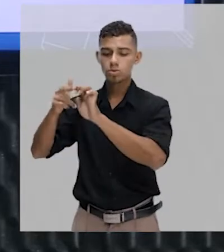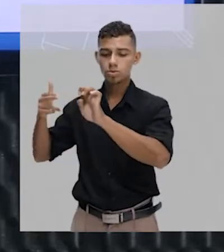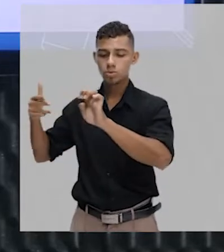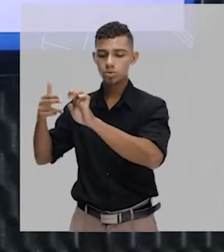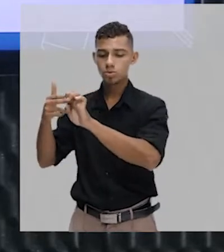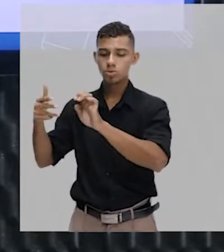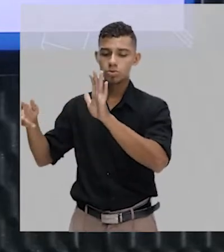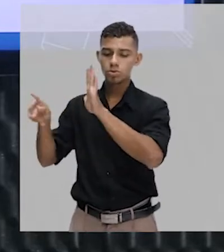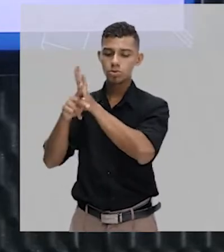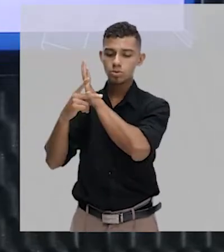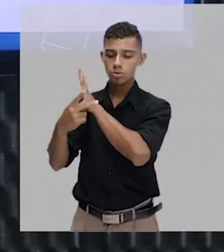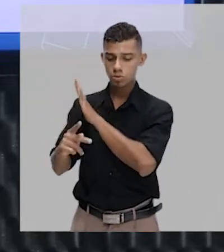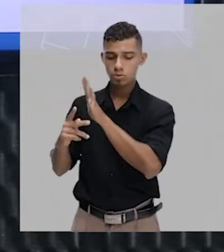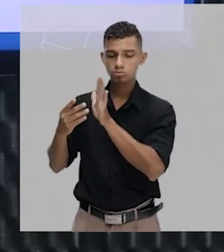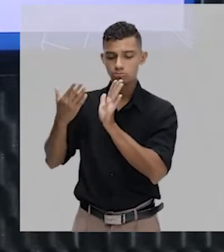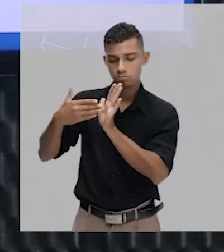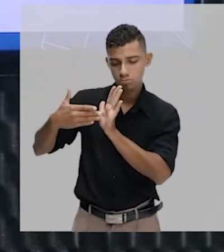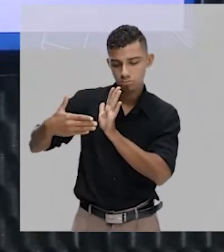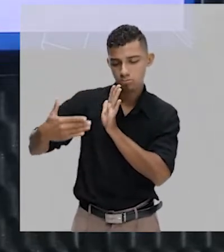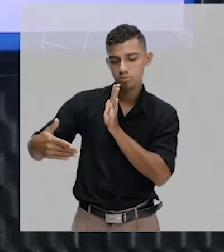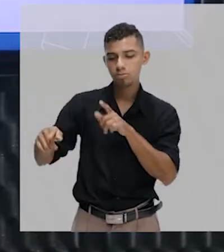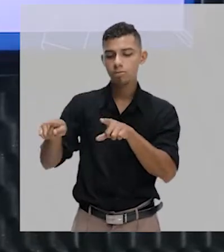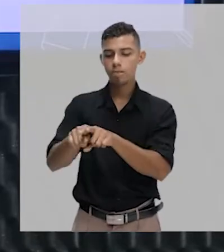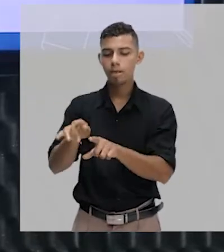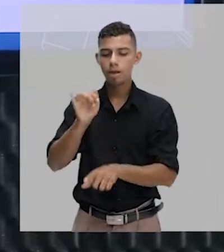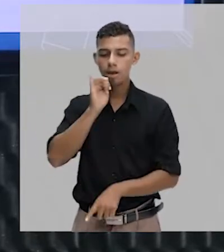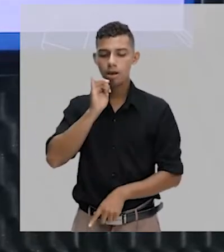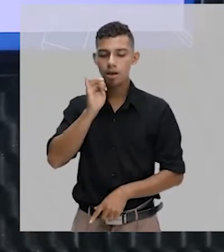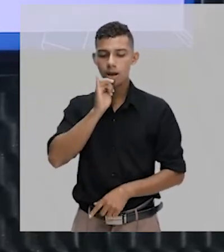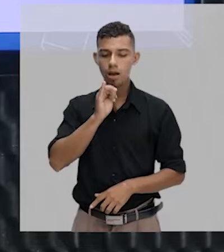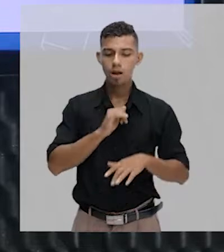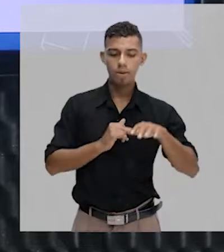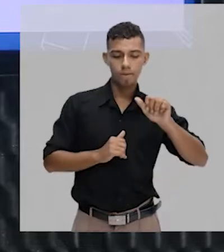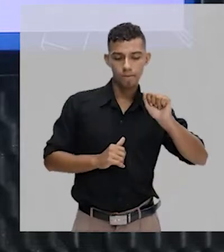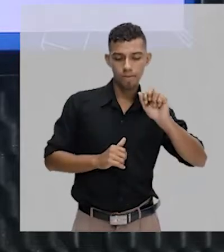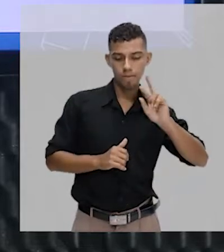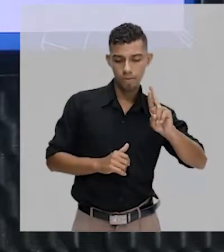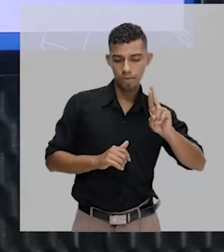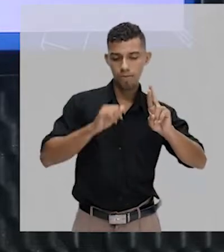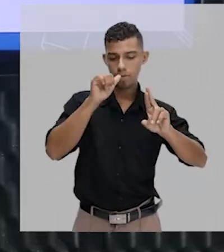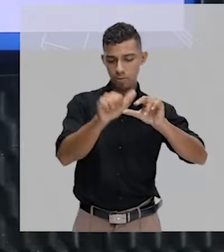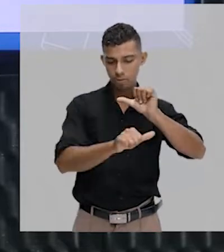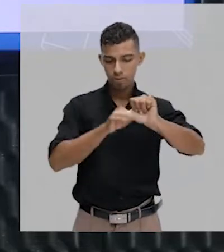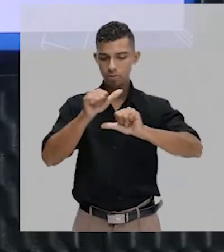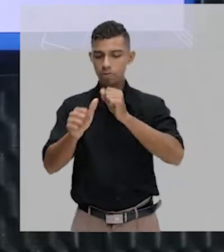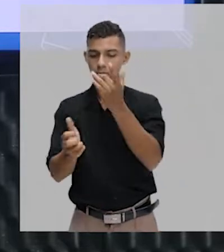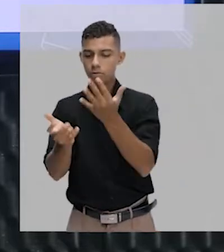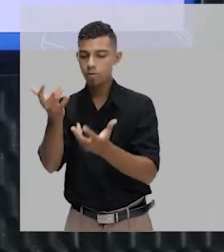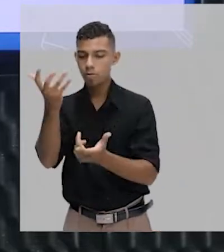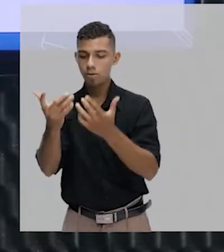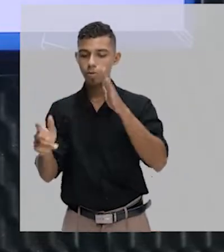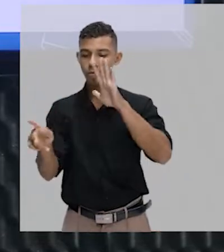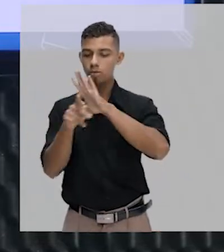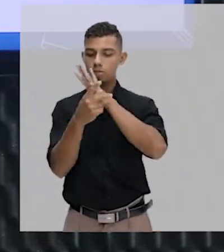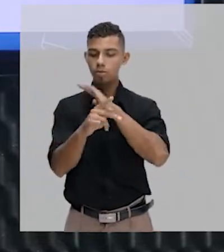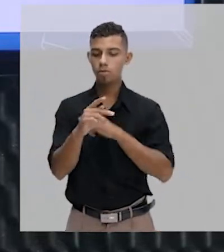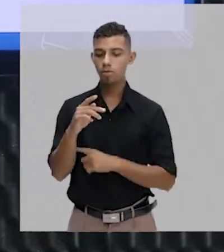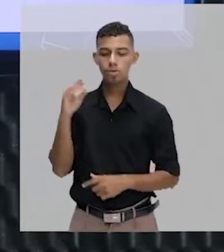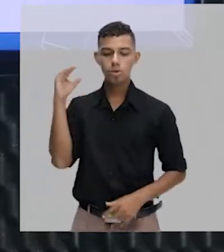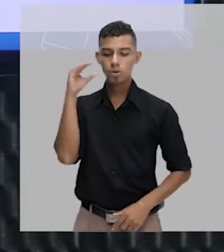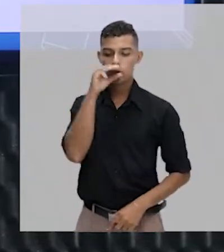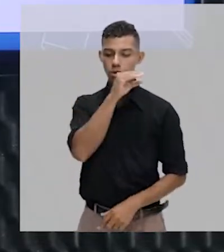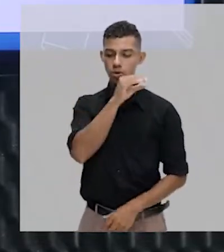certas proporções. Por exemplo, o ar poderia transformar-se em fogo por meio do calor.